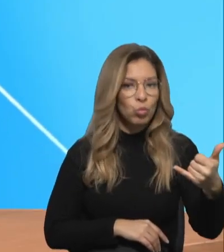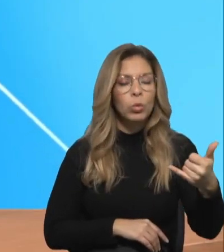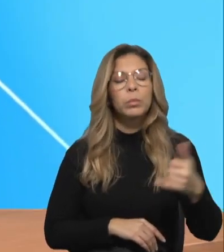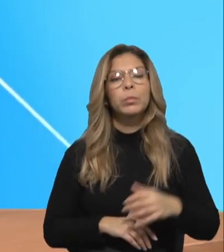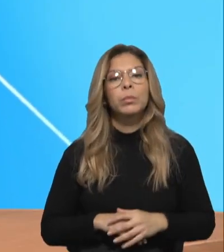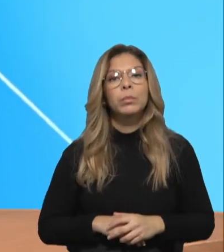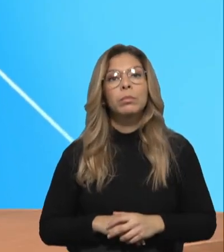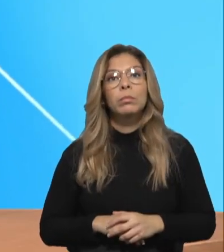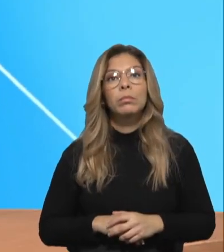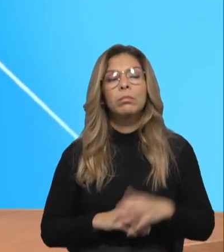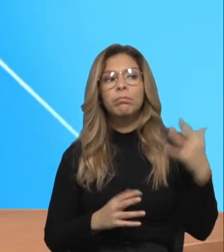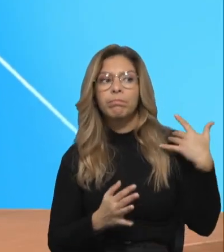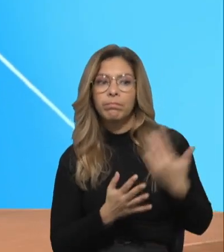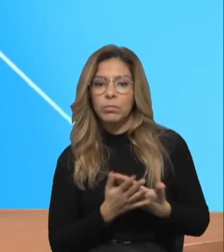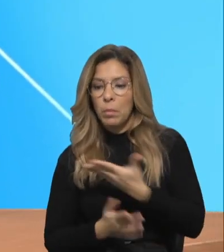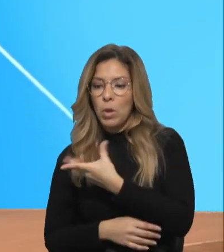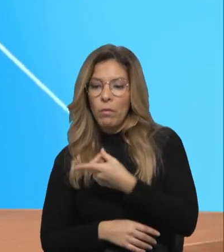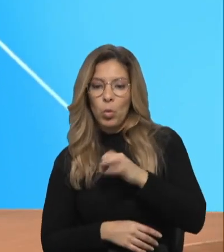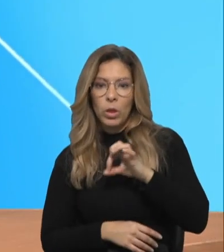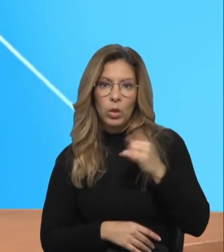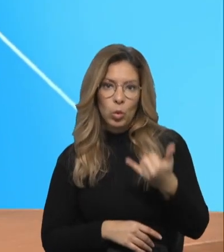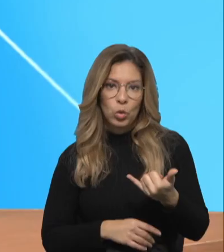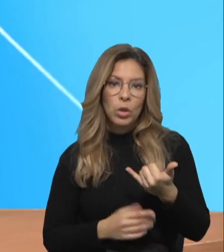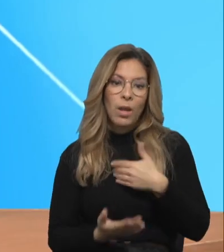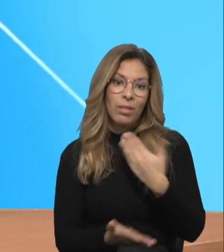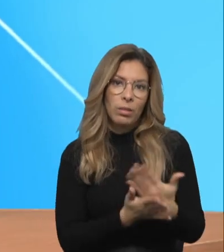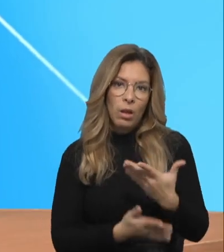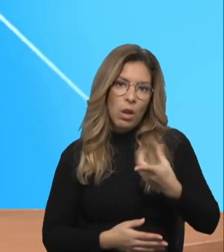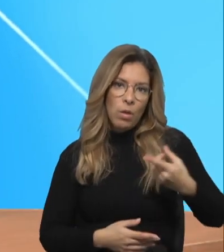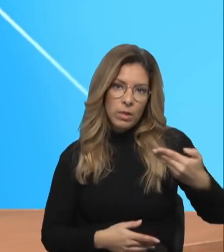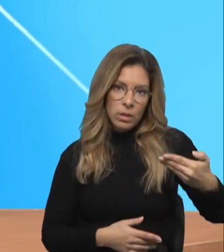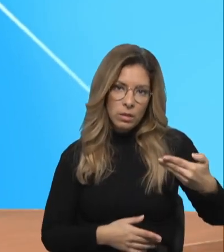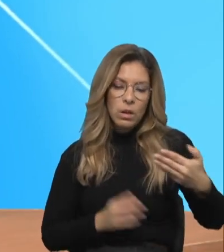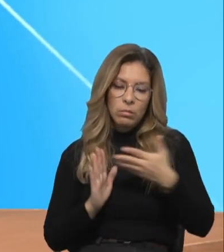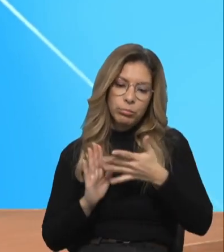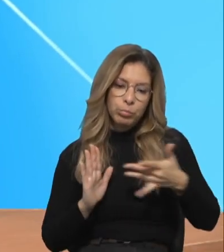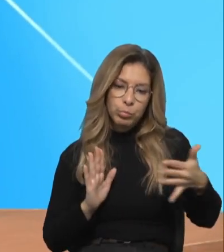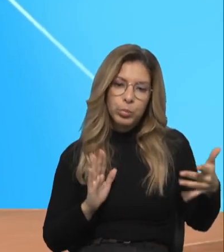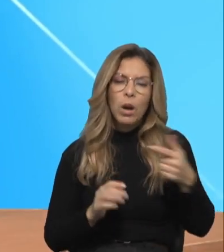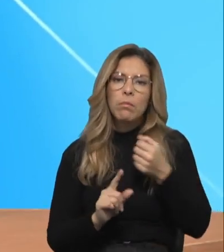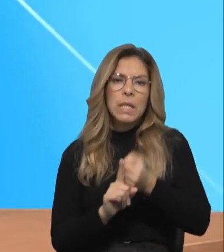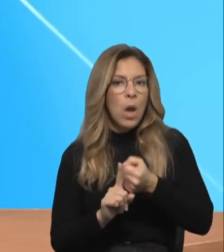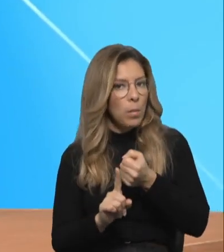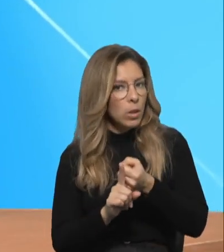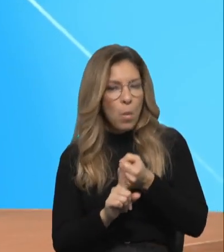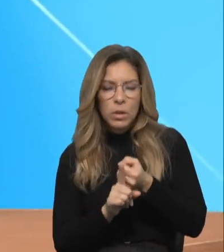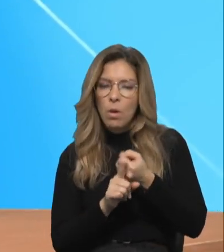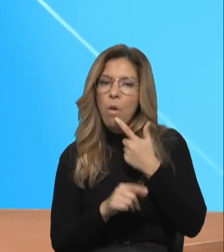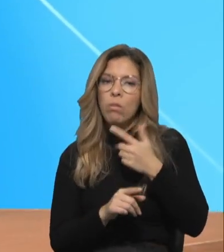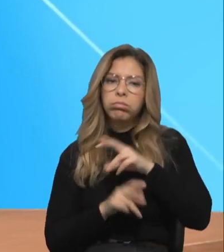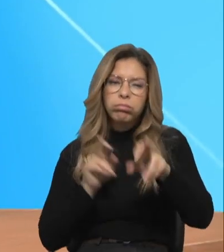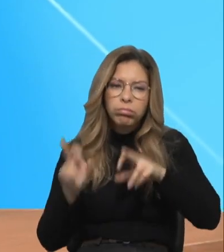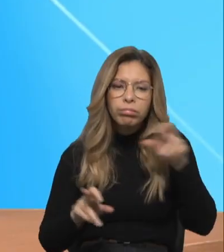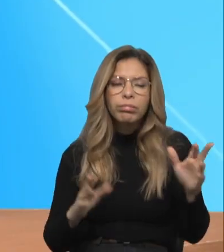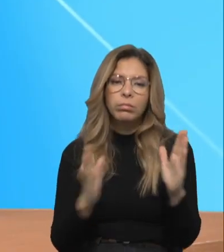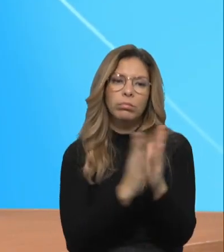E de lá para cá, desde 1982 a 97, tiveram uma missão vasta no meio da Igreja, com paróquias,